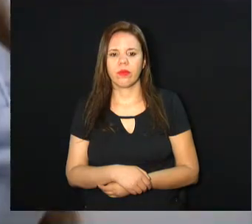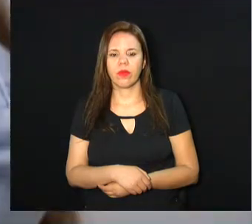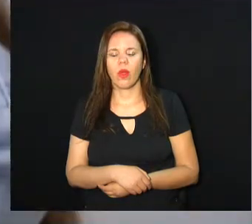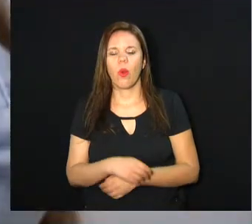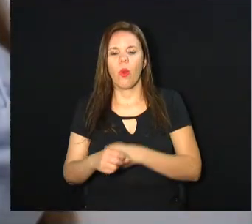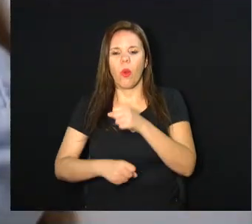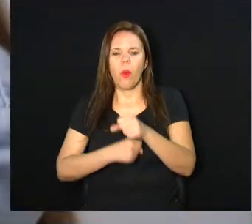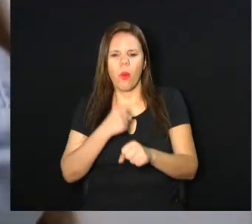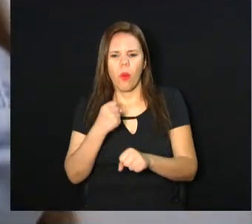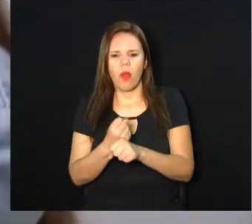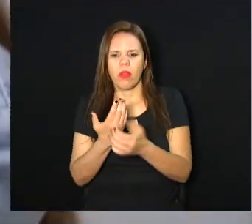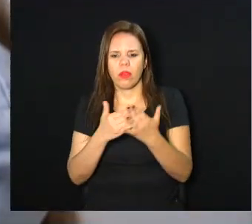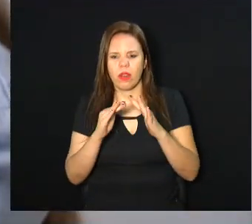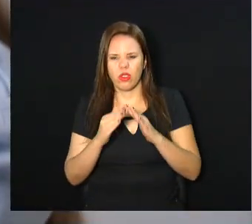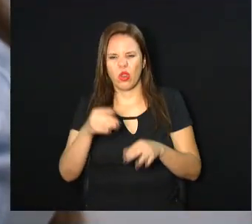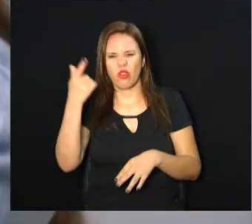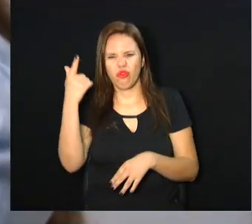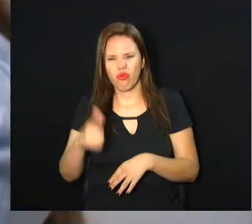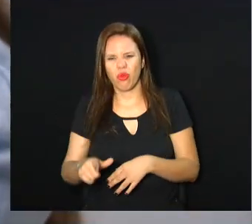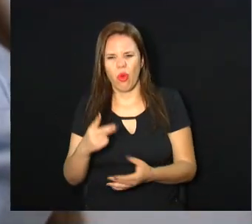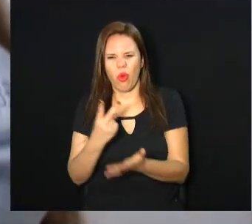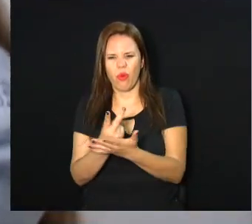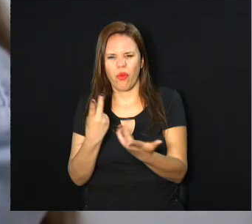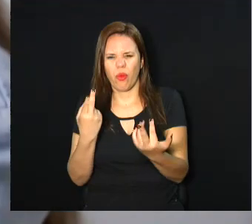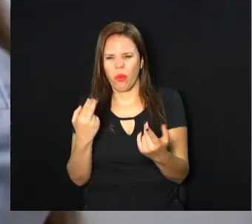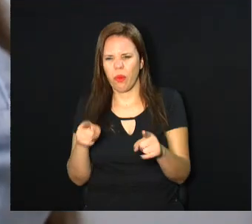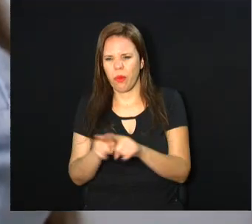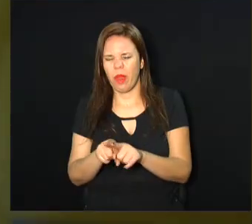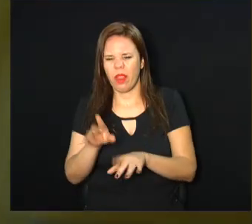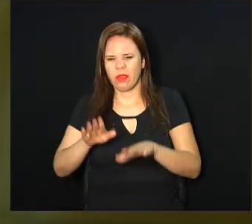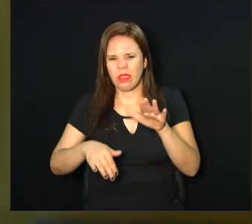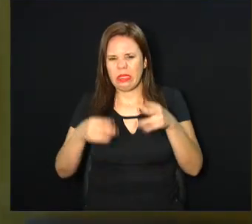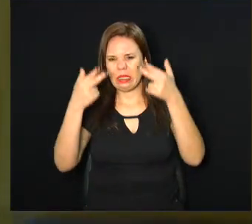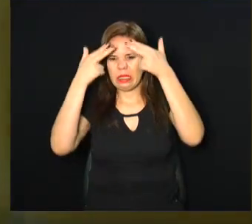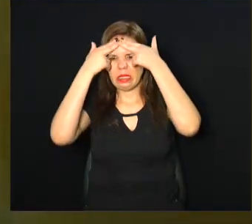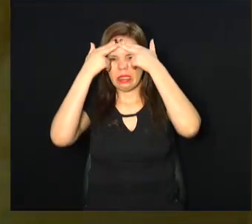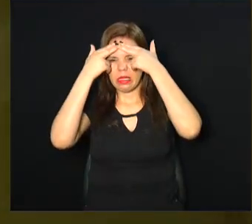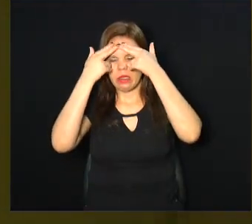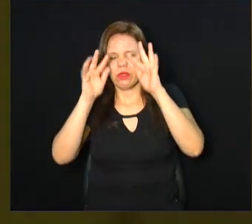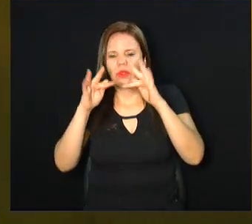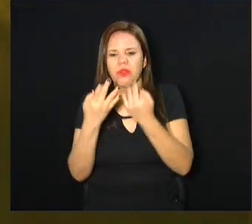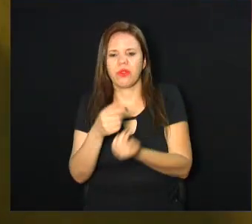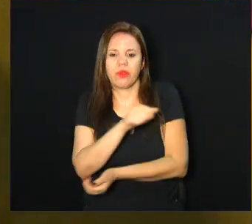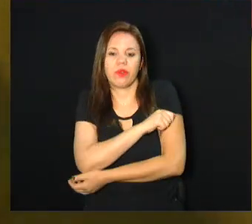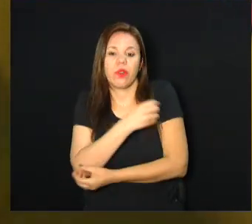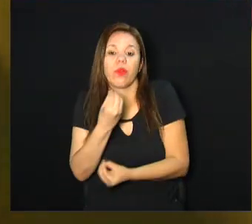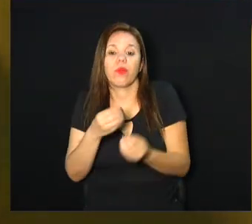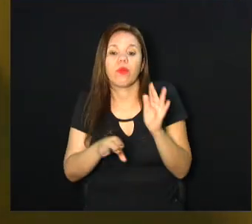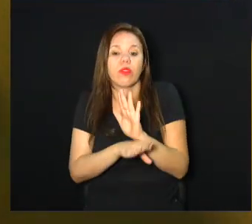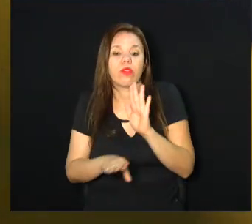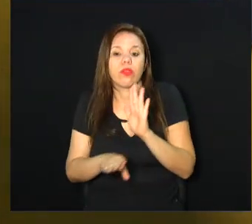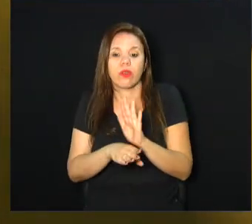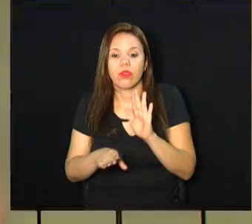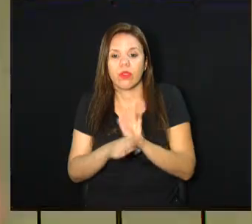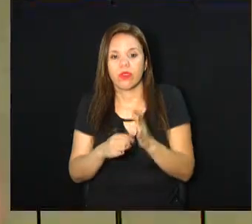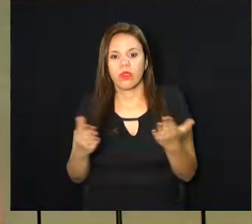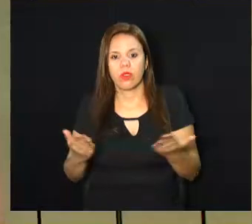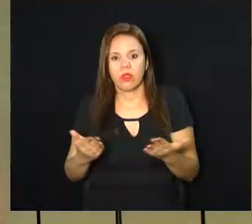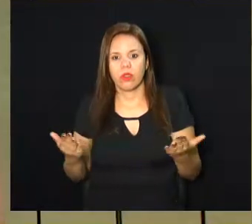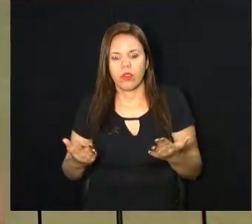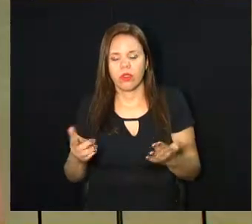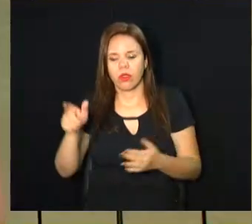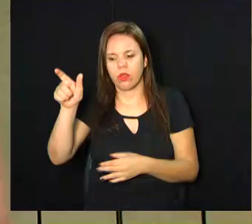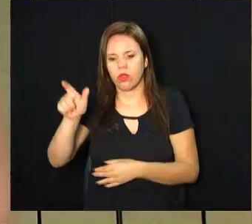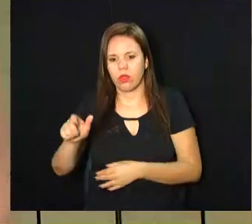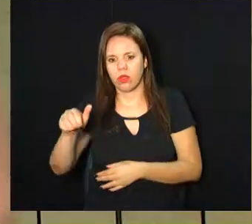Repetir o ano escolar pode ser até traumático para pais e alunos. Mas o que fazer? Como ajudar? A Emotional Learning Coach